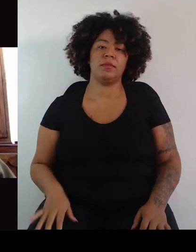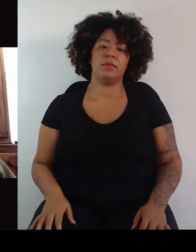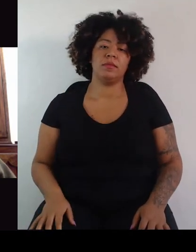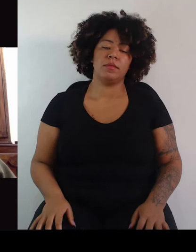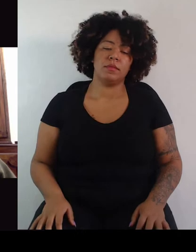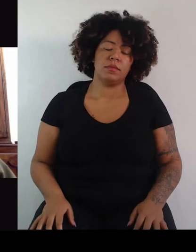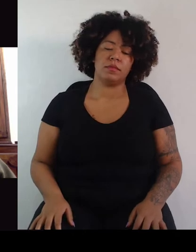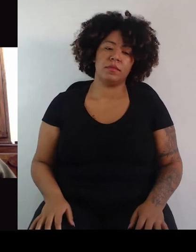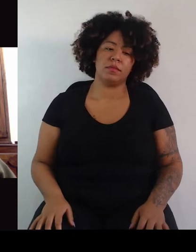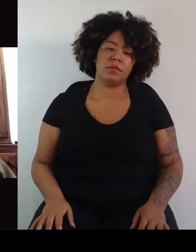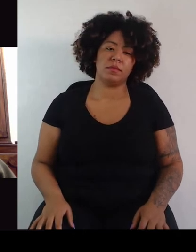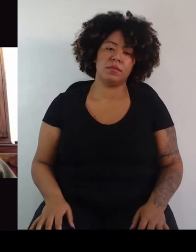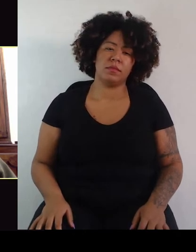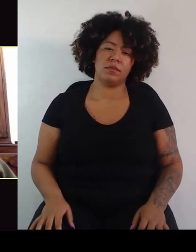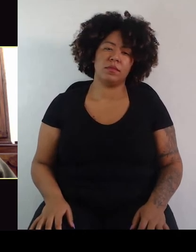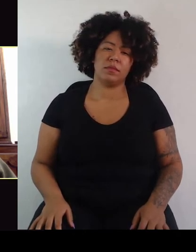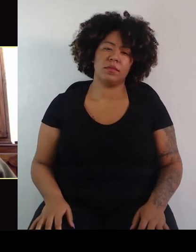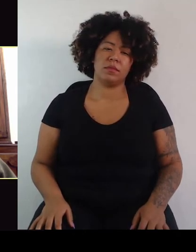muitas